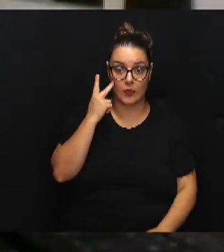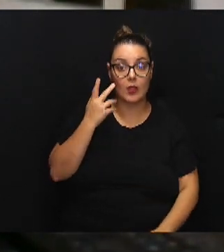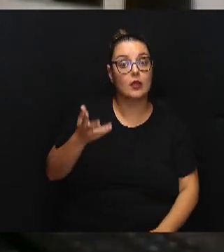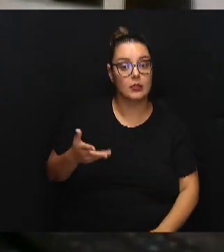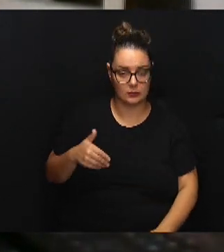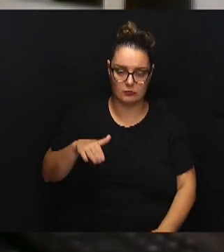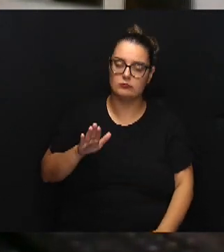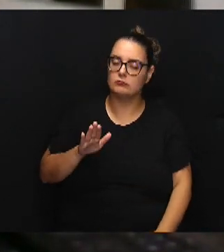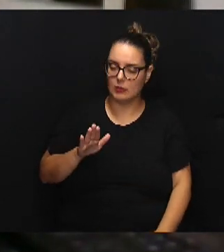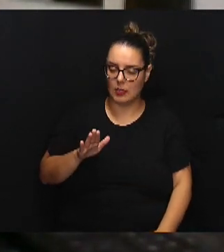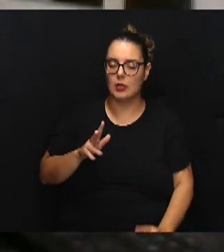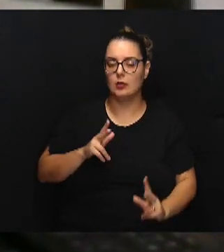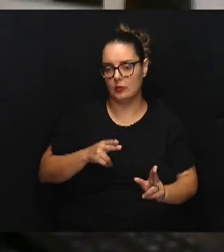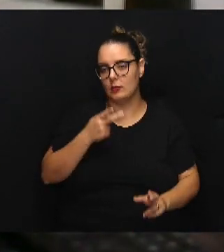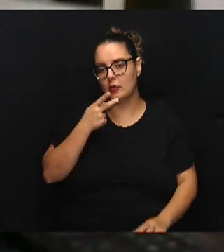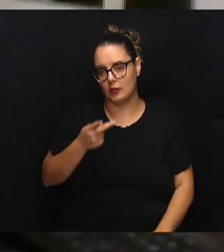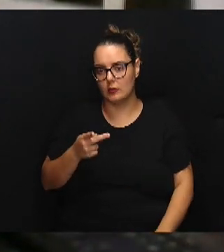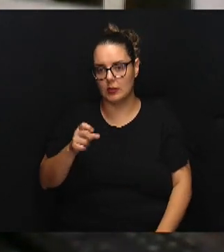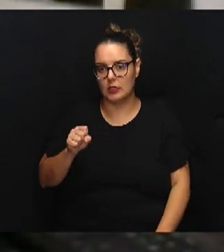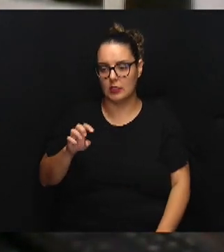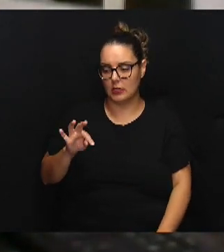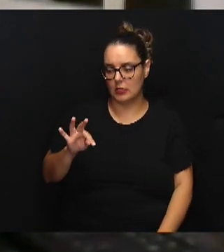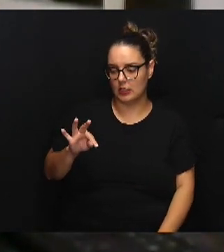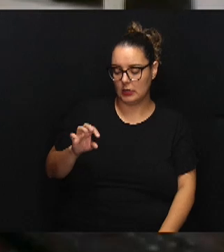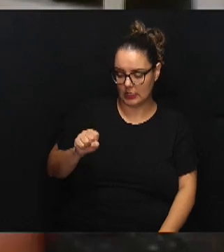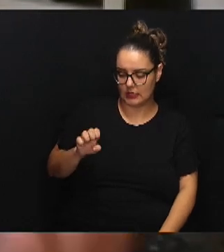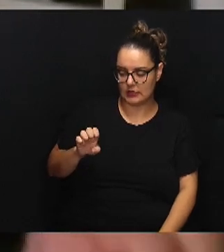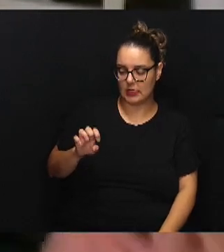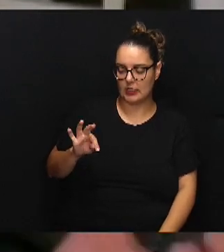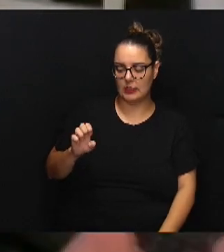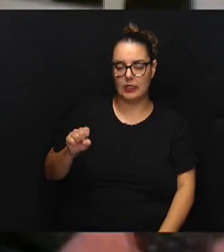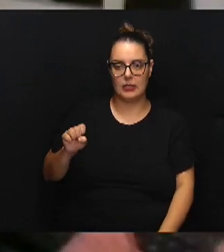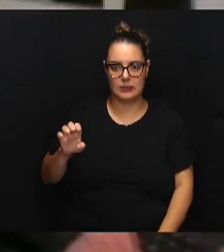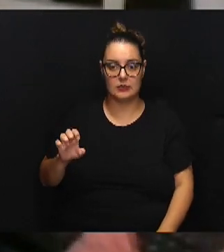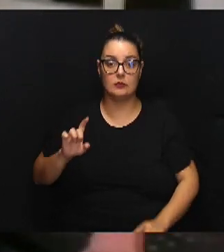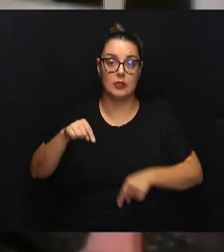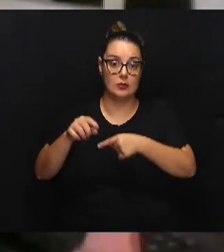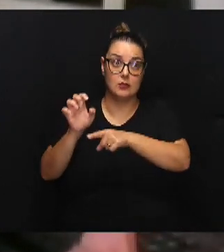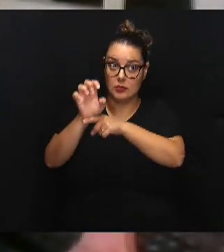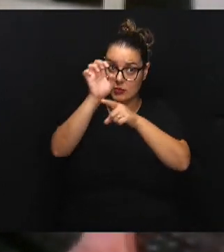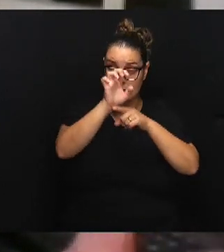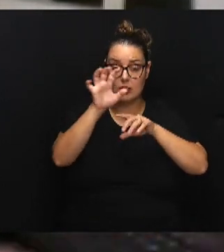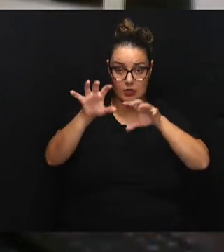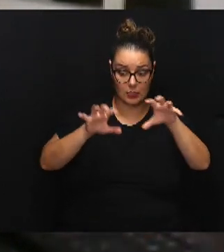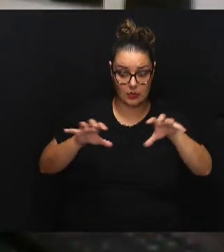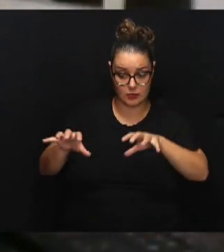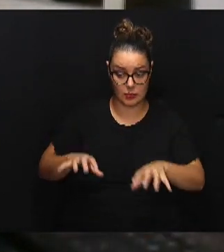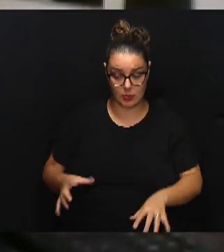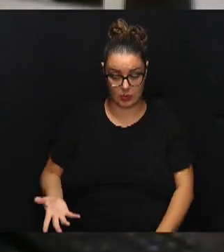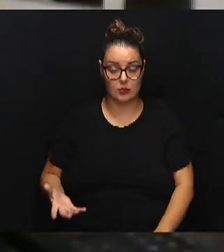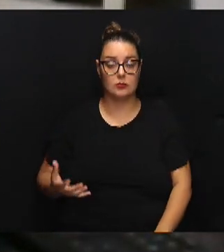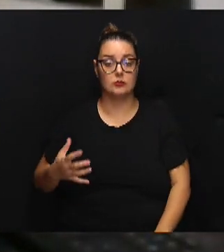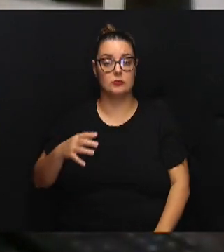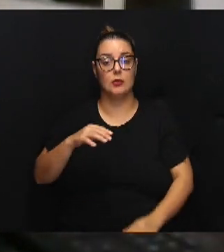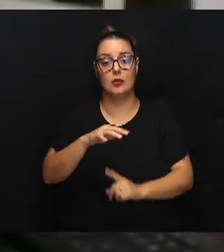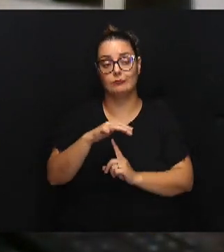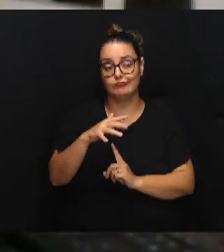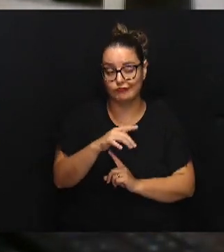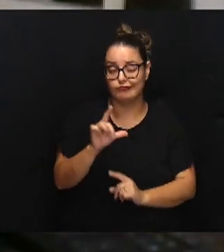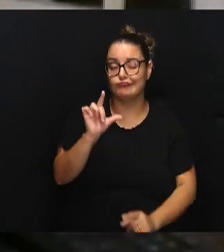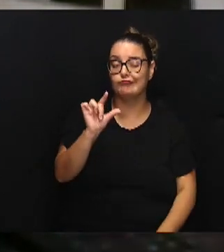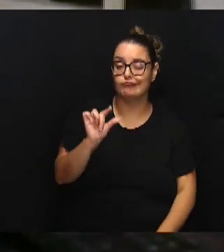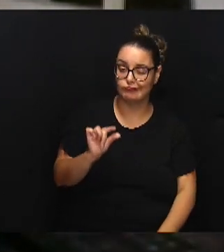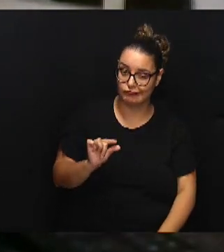adiantado, né, como eu disse, através da CETESB, mas ainda outros estados têm seus órgãos ambientais, mas ainda com